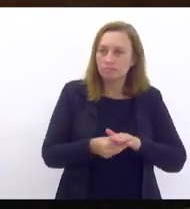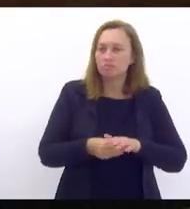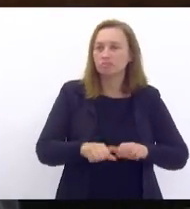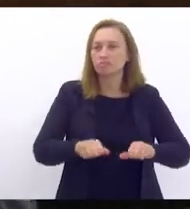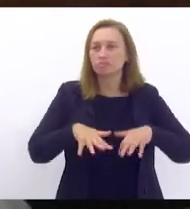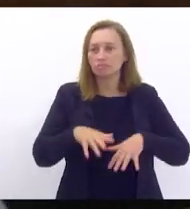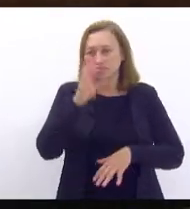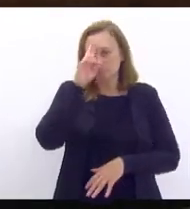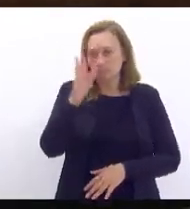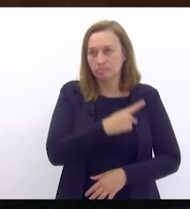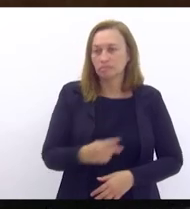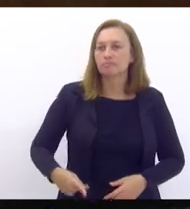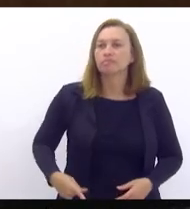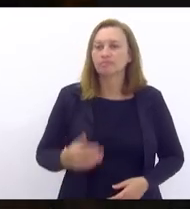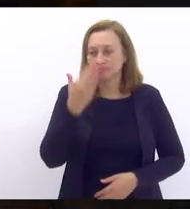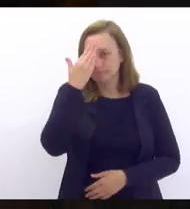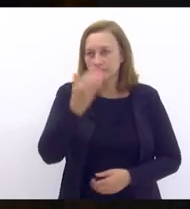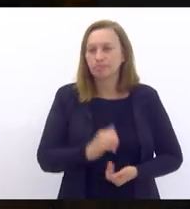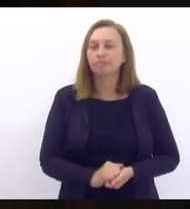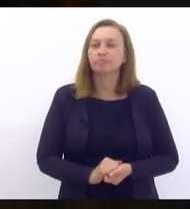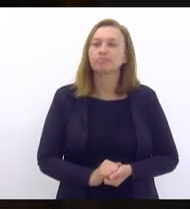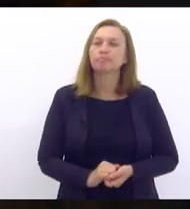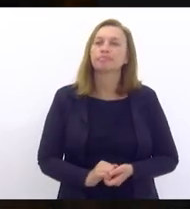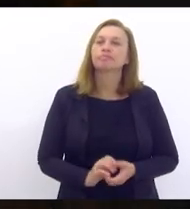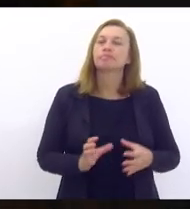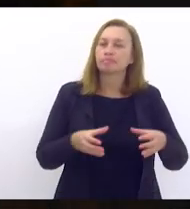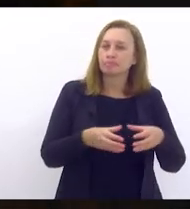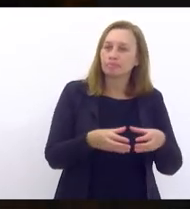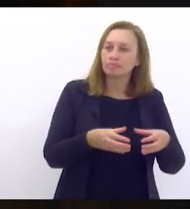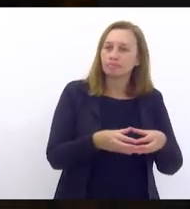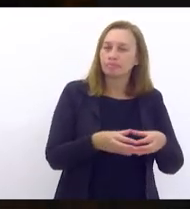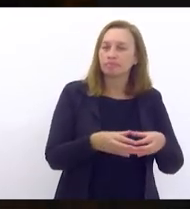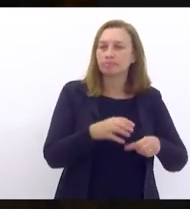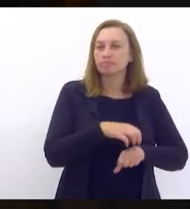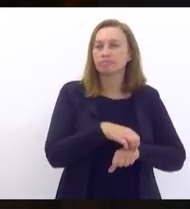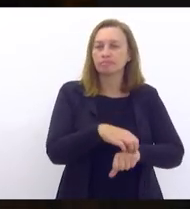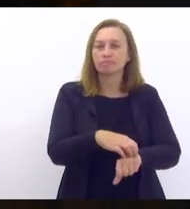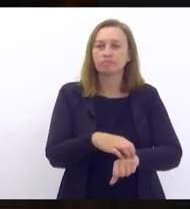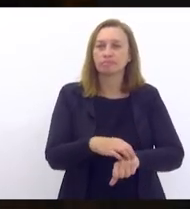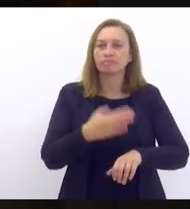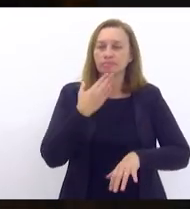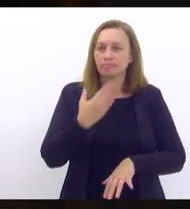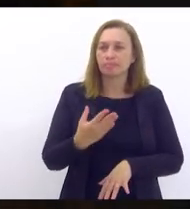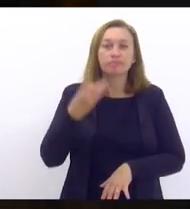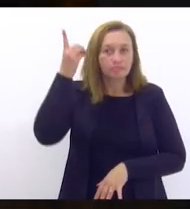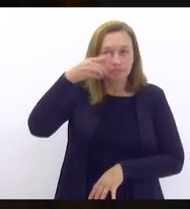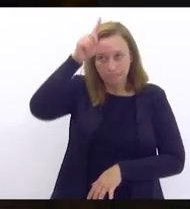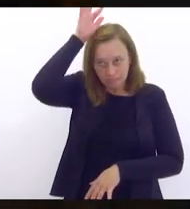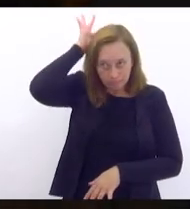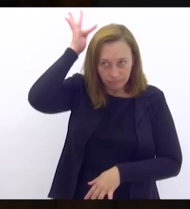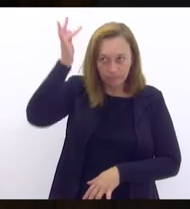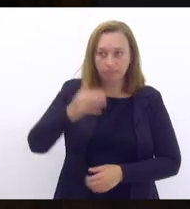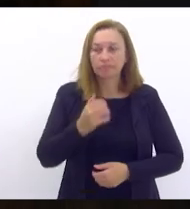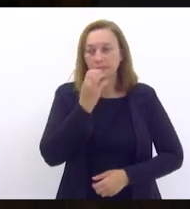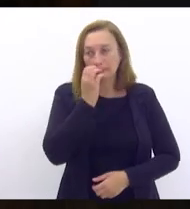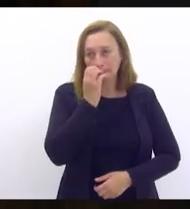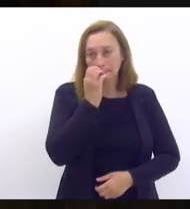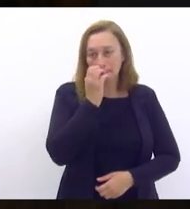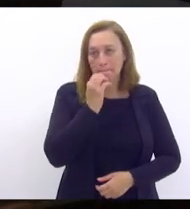emendas, presidente. Obrigado. Pela Comissão de Transporte, designa a presidência, designa o deputado Fred Pacheco. Está aqui do